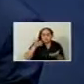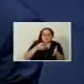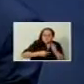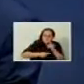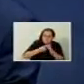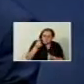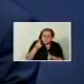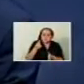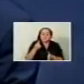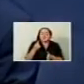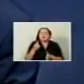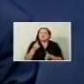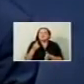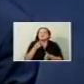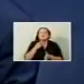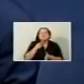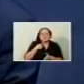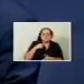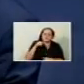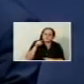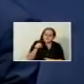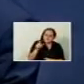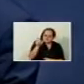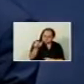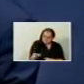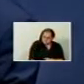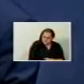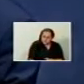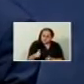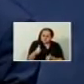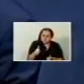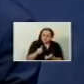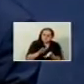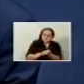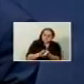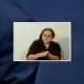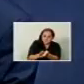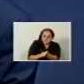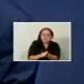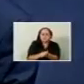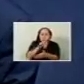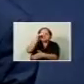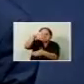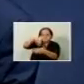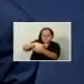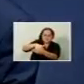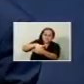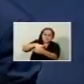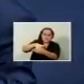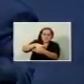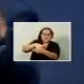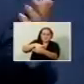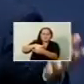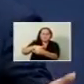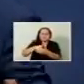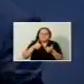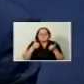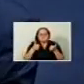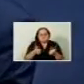Em primeiro lugar, desejamos ao senhor um excelente mandato, parabenizá-lo pela eleição que foi de forma